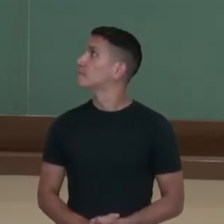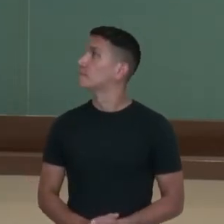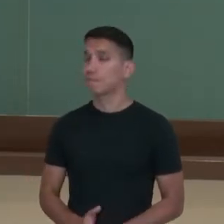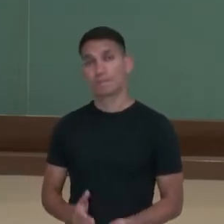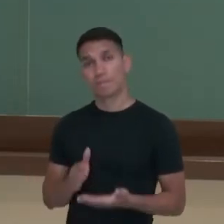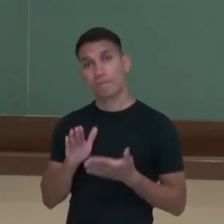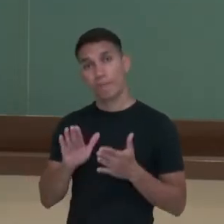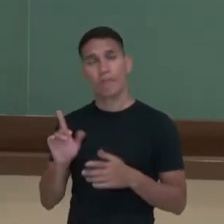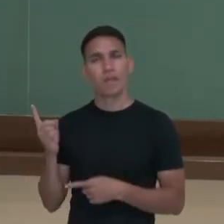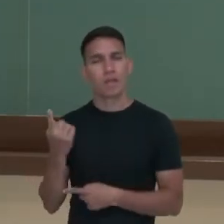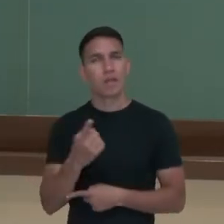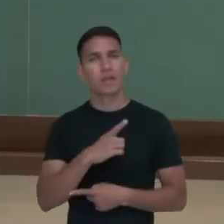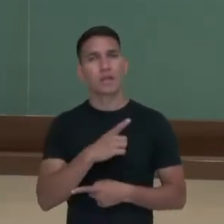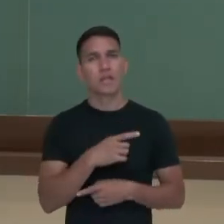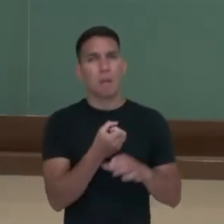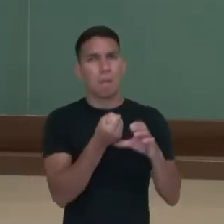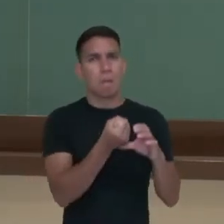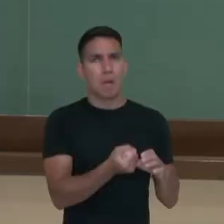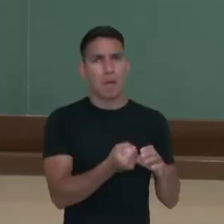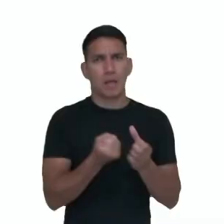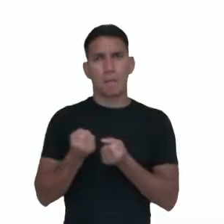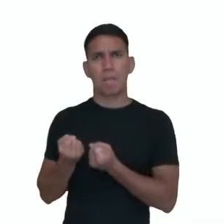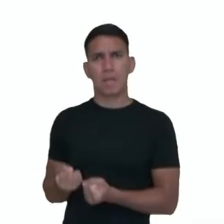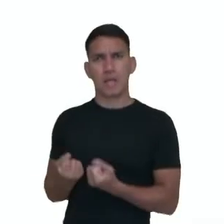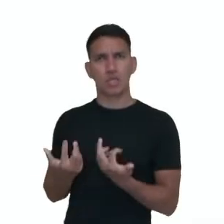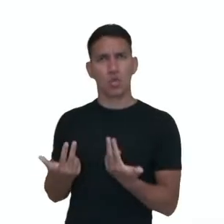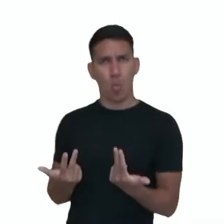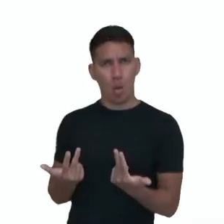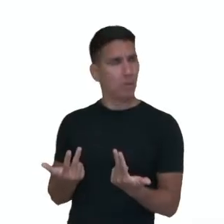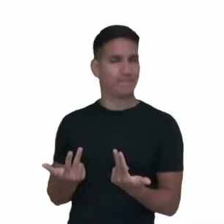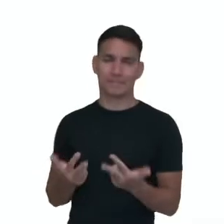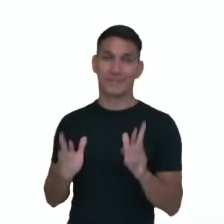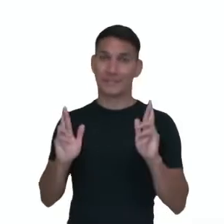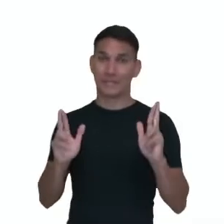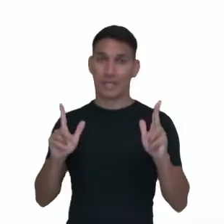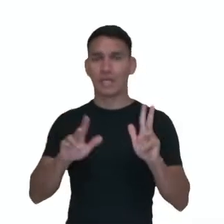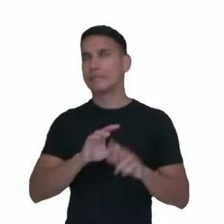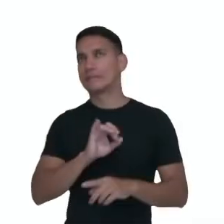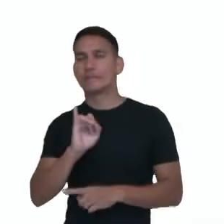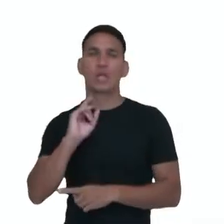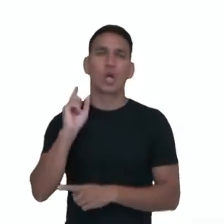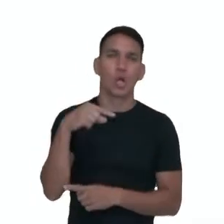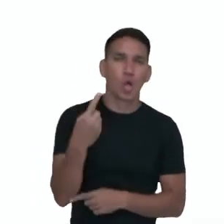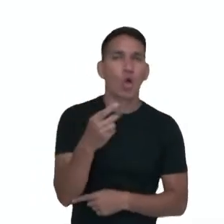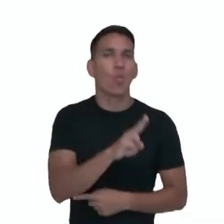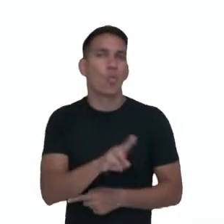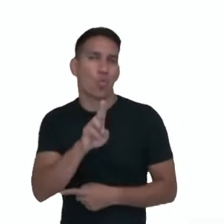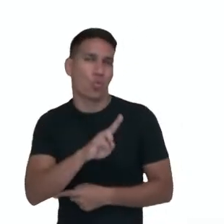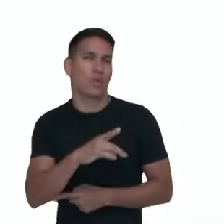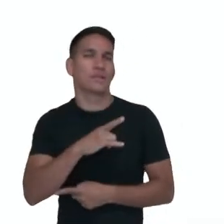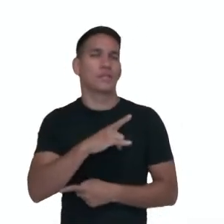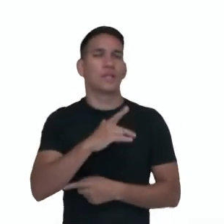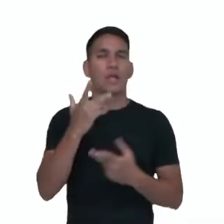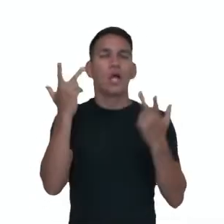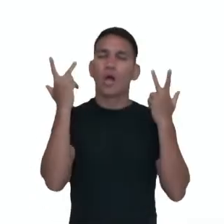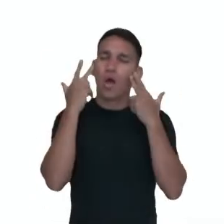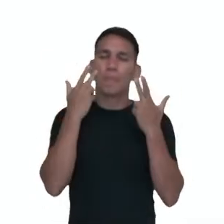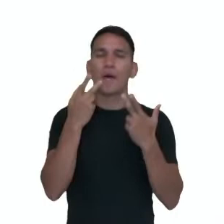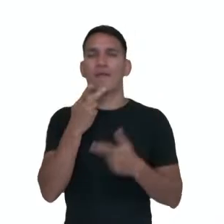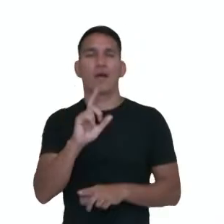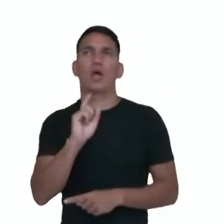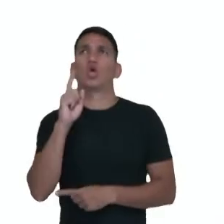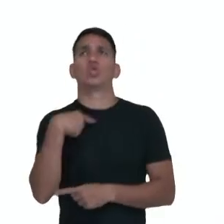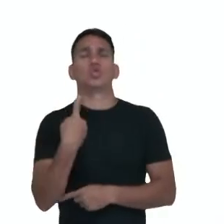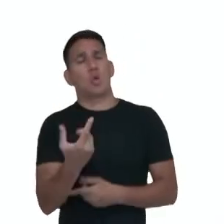Massa e peso são grandezas iguais? Não. Olha só, por mais que a gente use, na maneira popular, falar que fomos